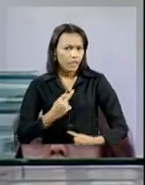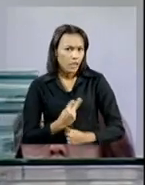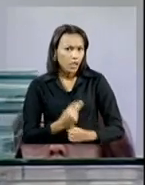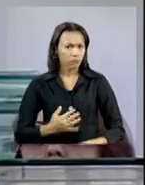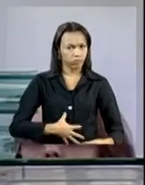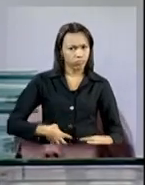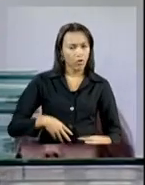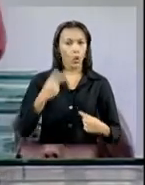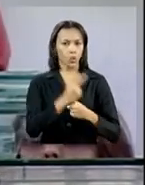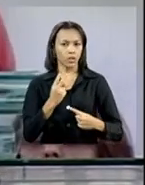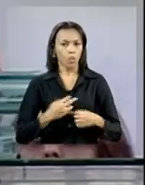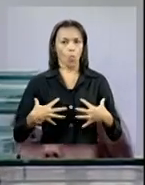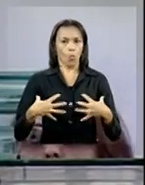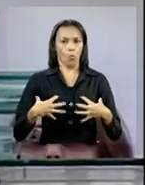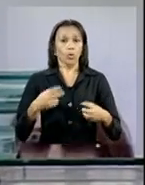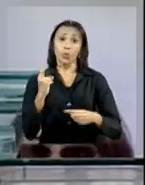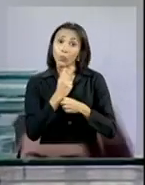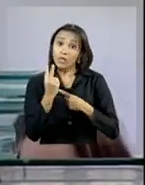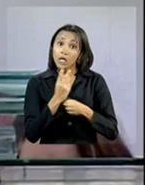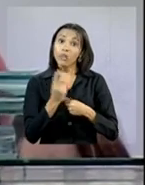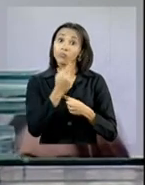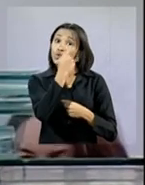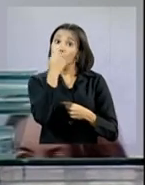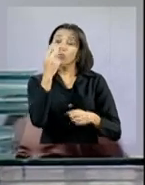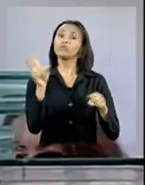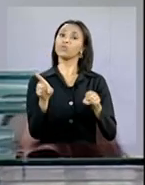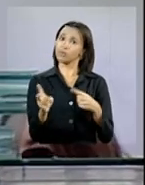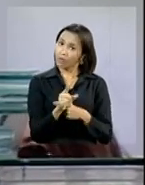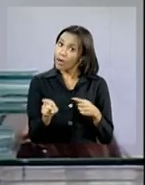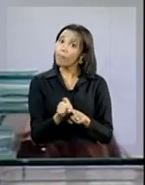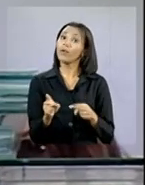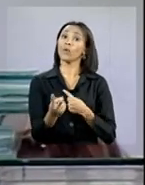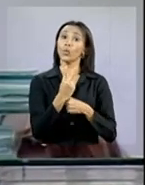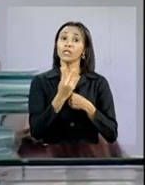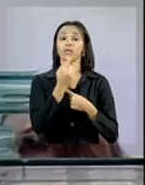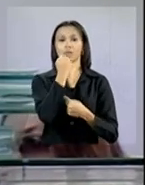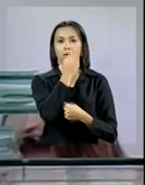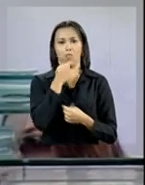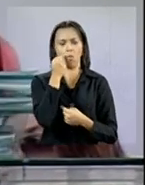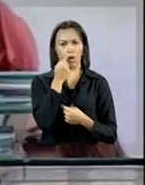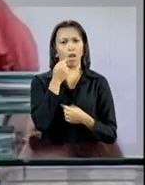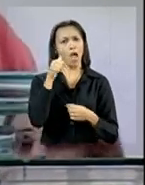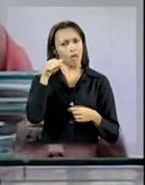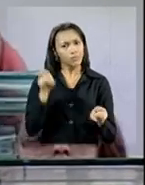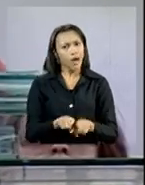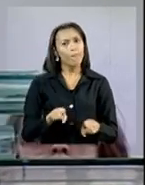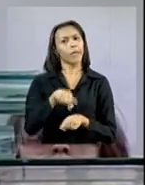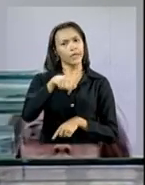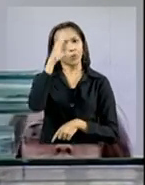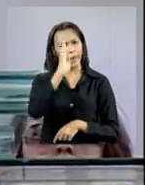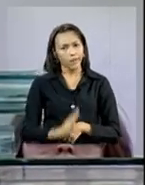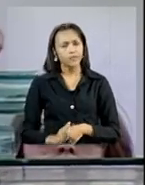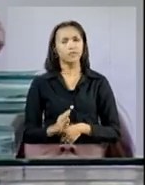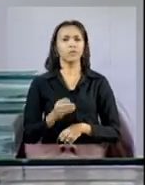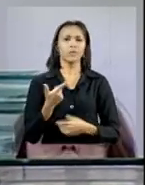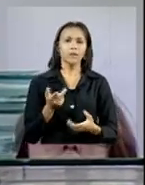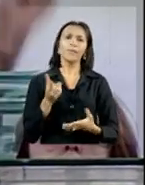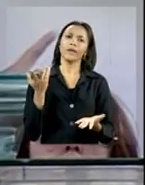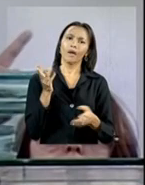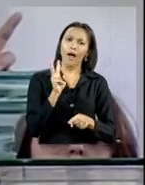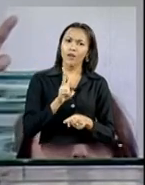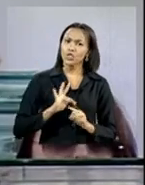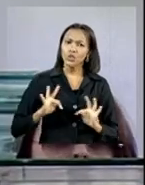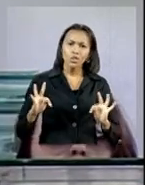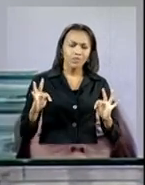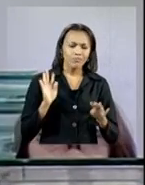pulmão dos olhos e da boca também país a gente trata das condições de vida